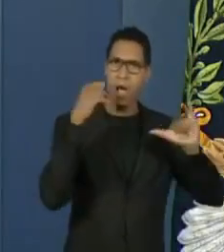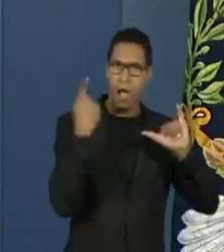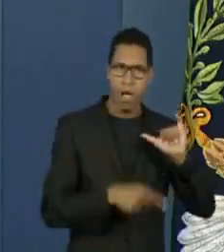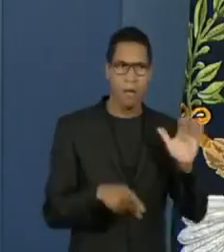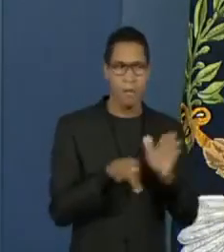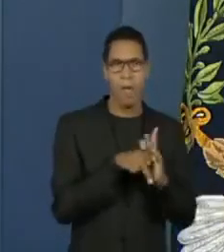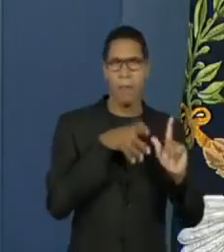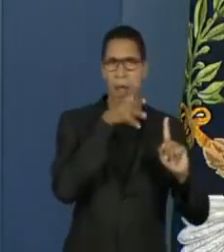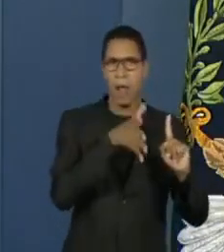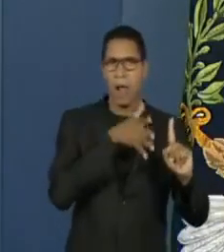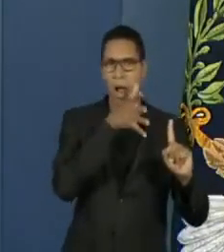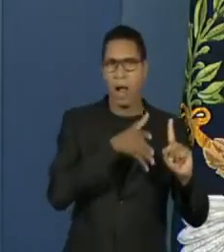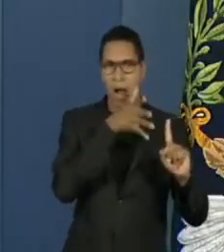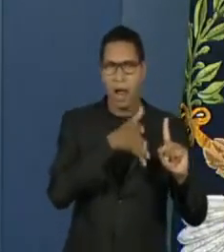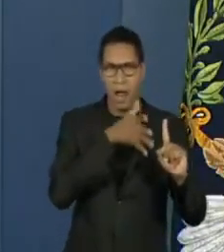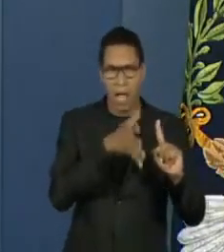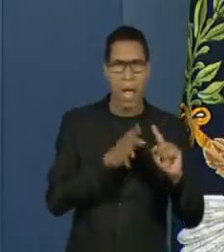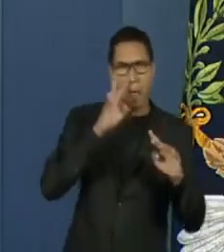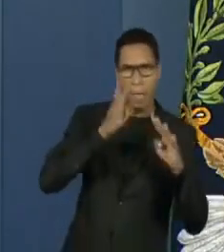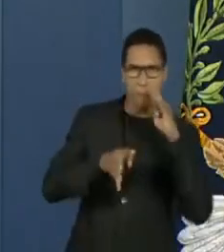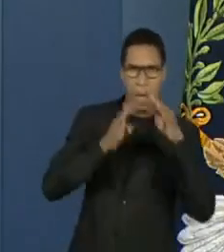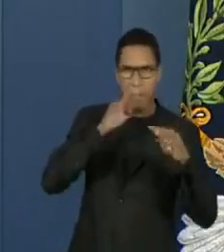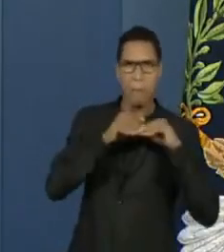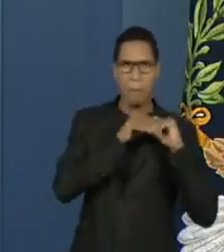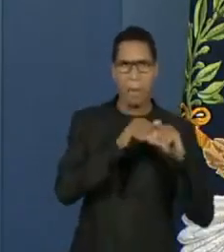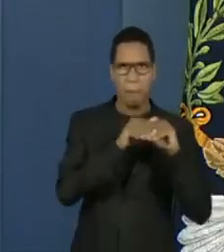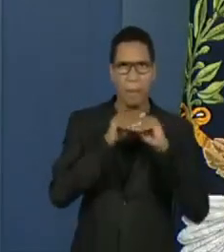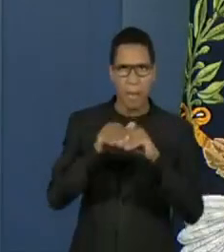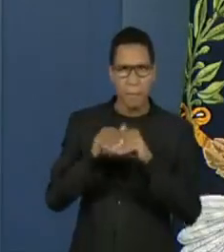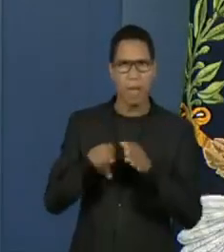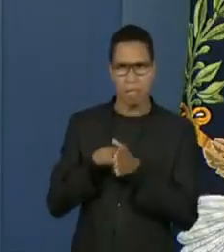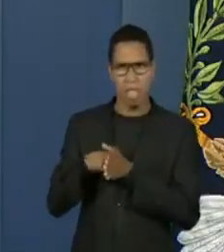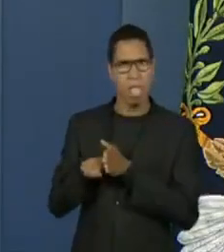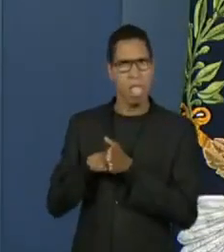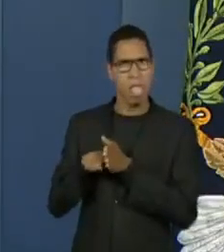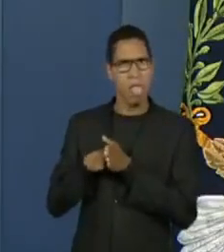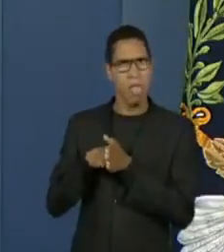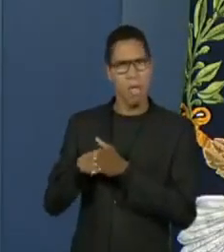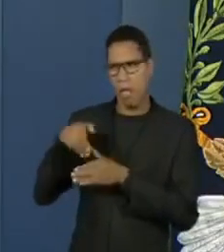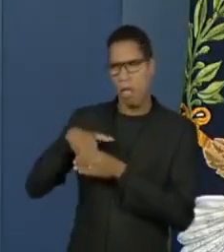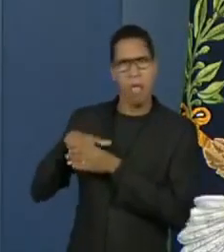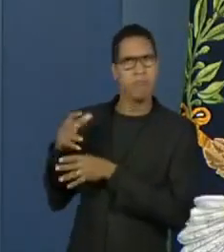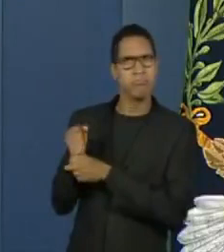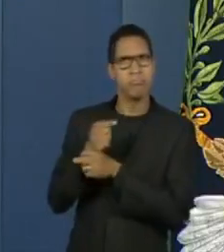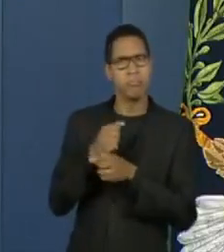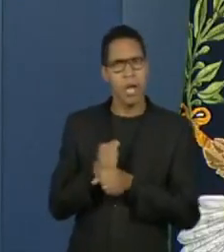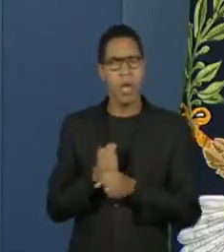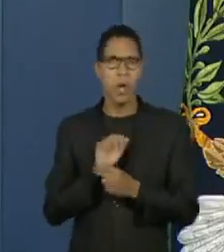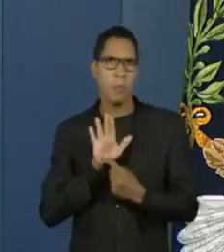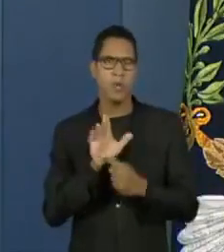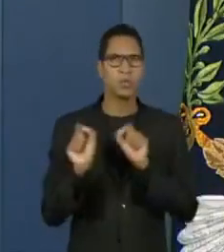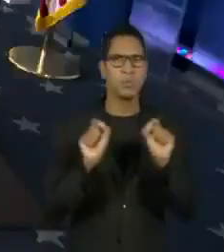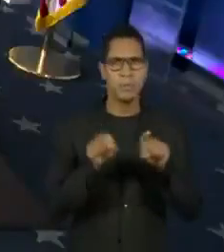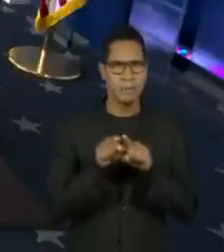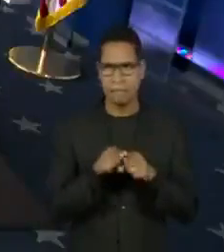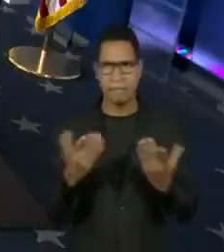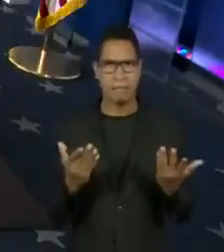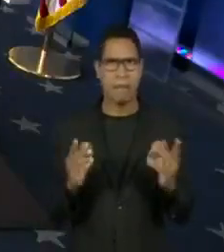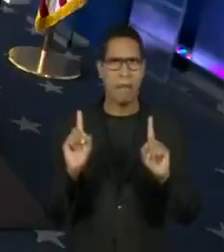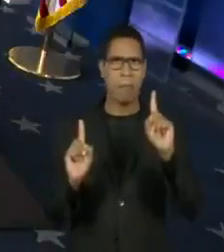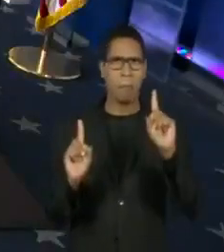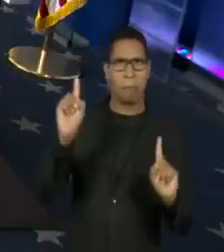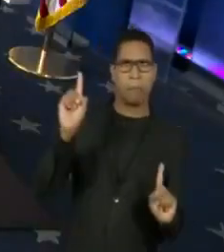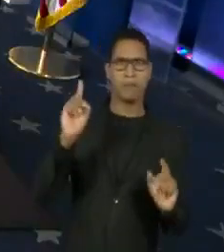Branca, atacando com fortes críticas as pesquisas pré-eleitorais que o mostravam atrás do democrata.